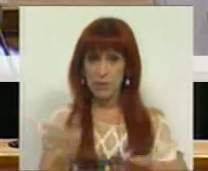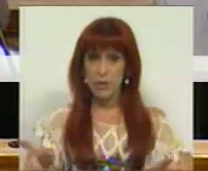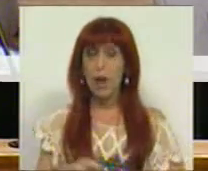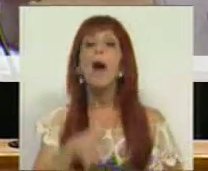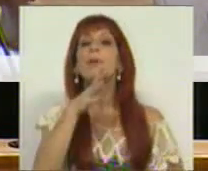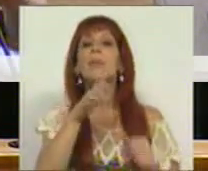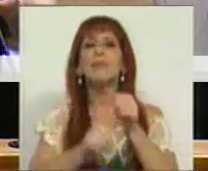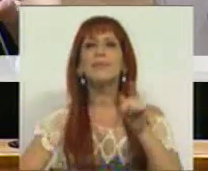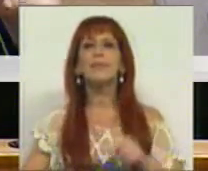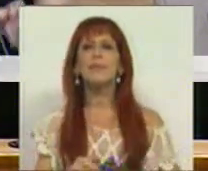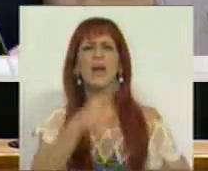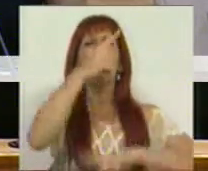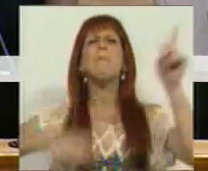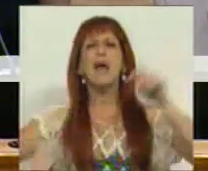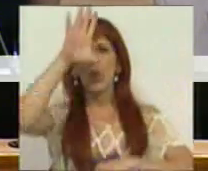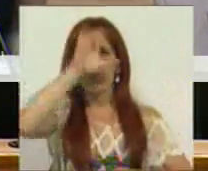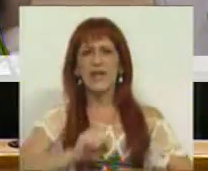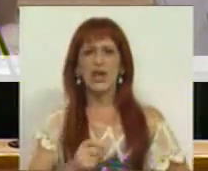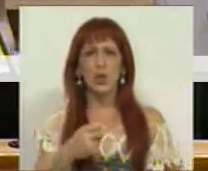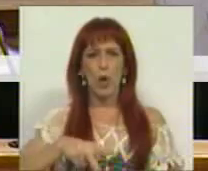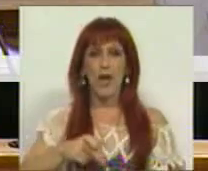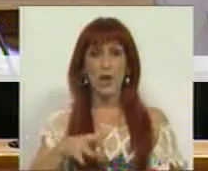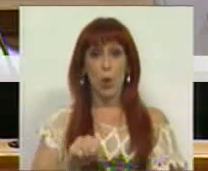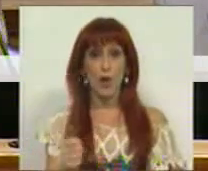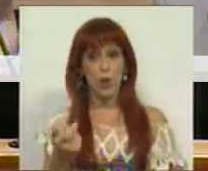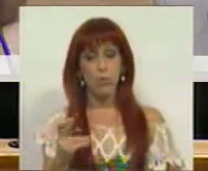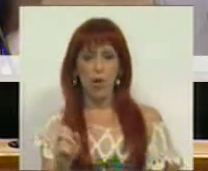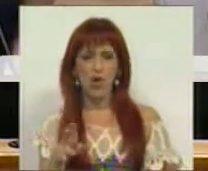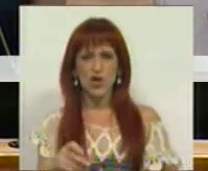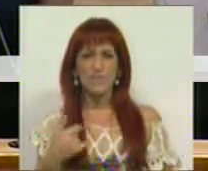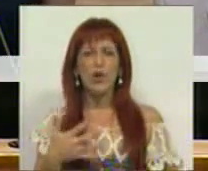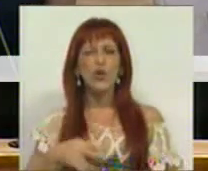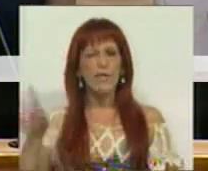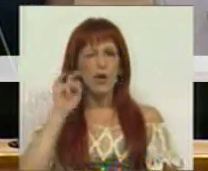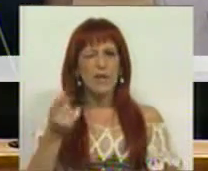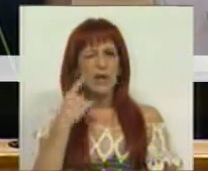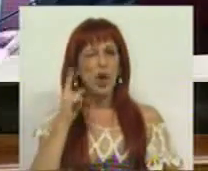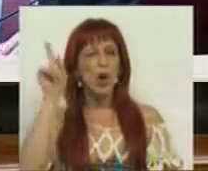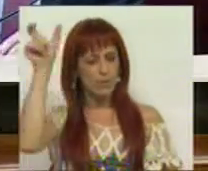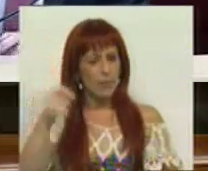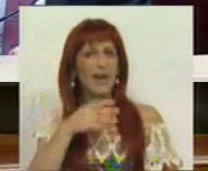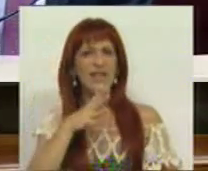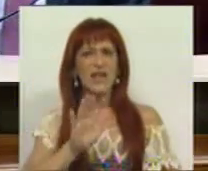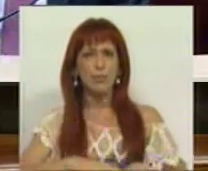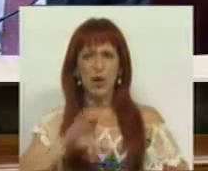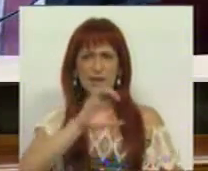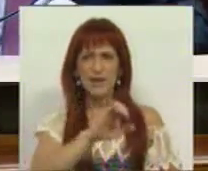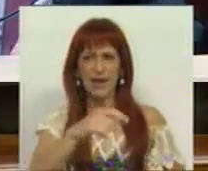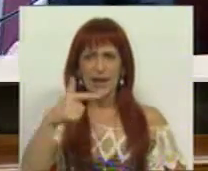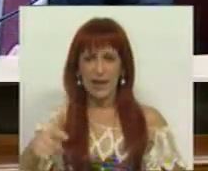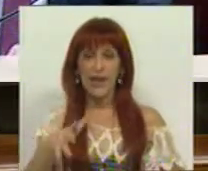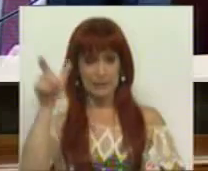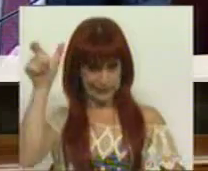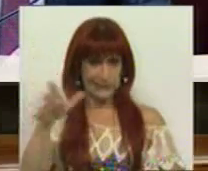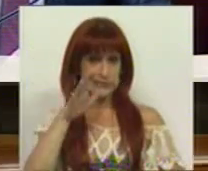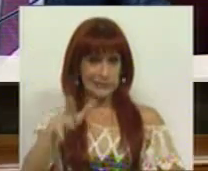do meio-ministro António Borges, gostava que ouvissem atentamente o que ele disse sobre os CTT. Disse